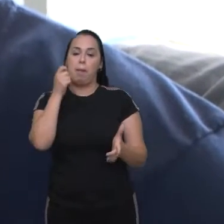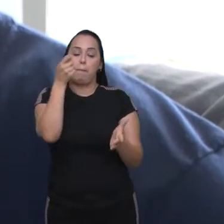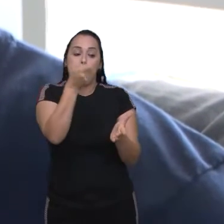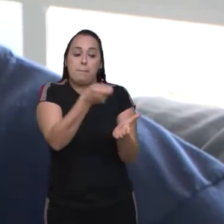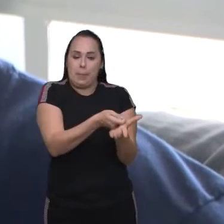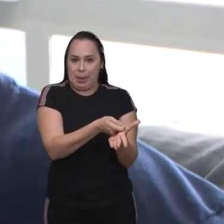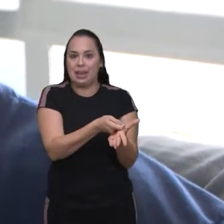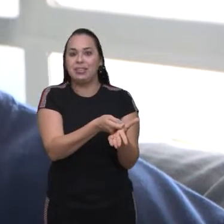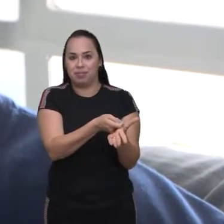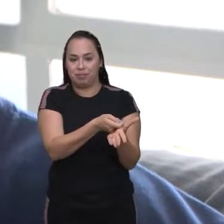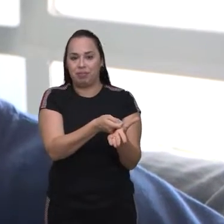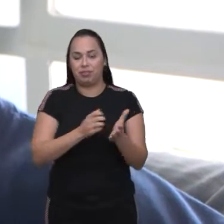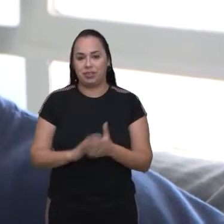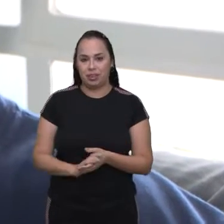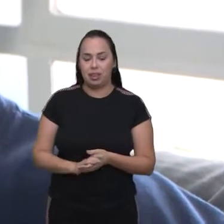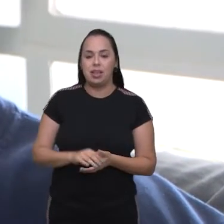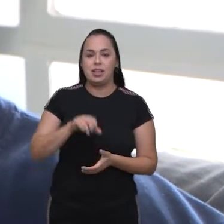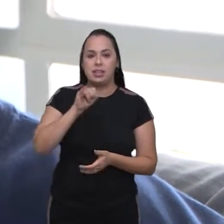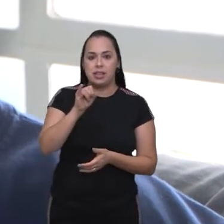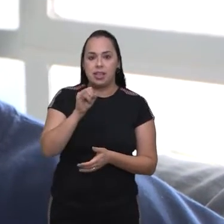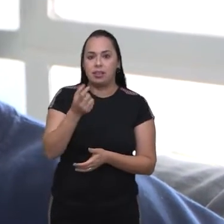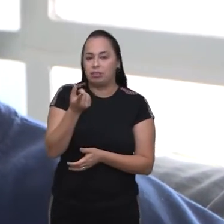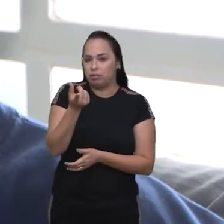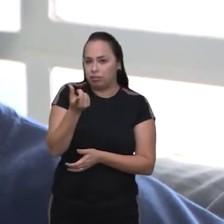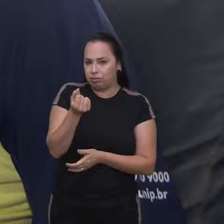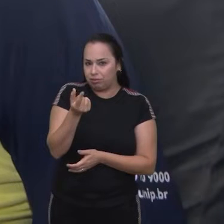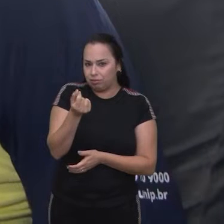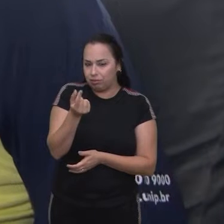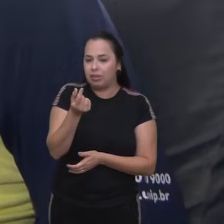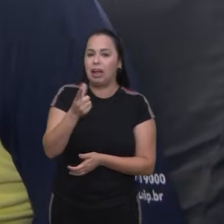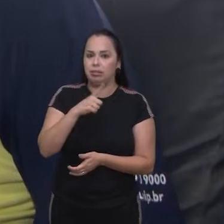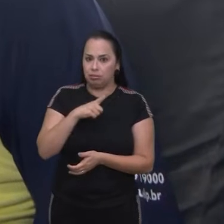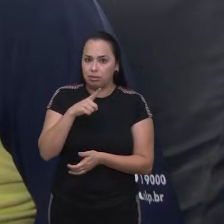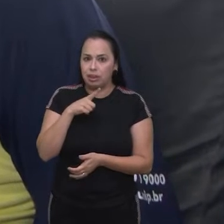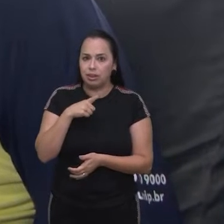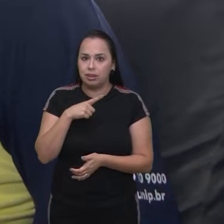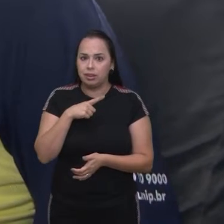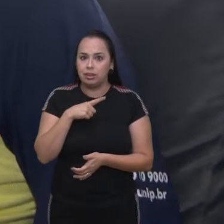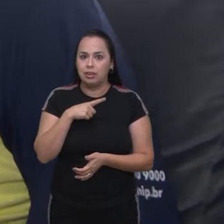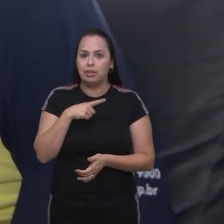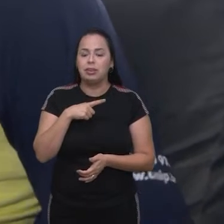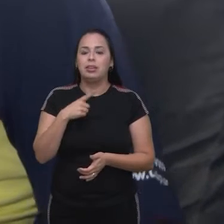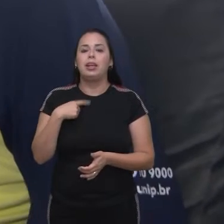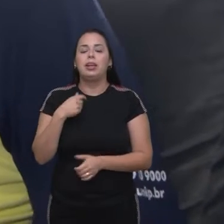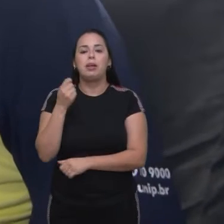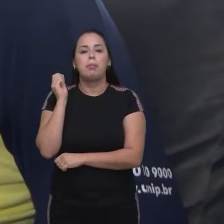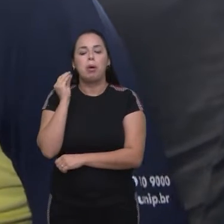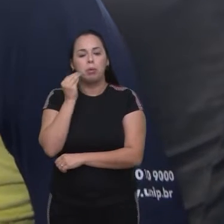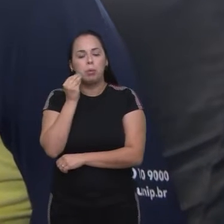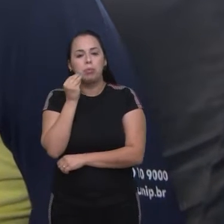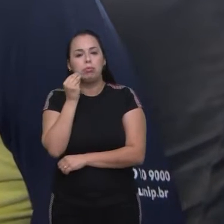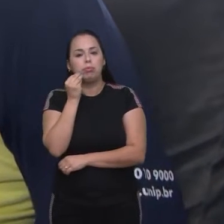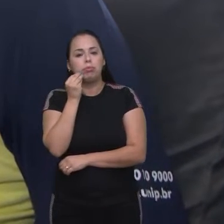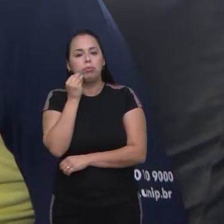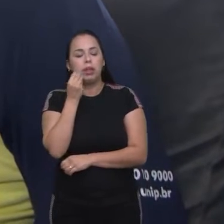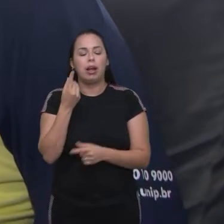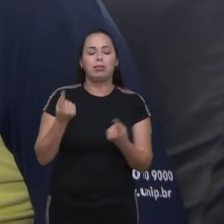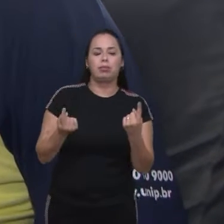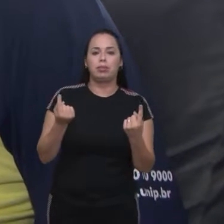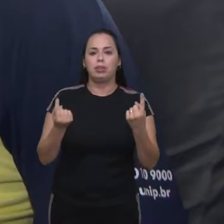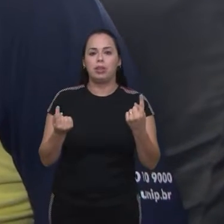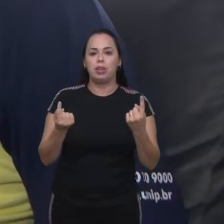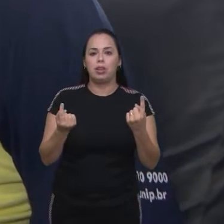do 13º pode servir como negociação. Sempre quando você tem um recurso na mão, dinheiro na mão, você tem